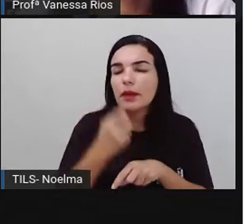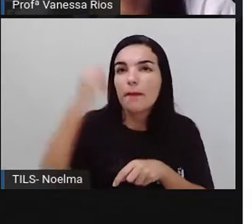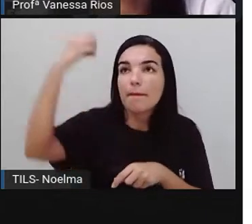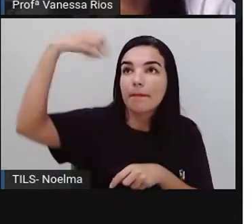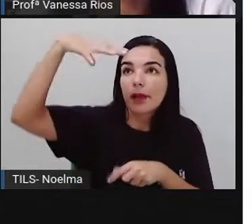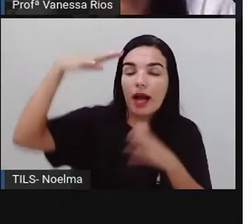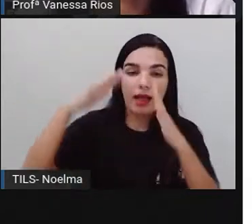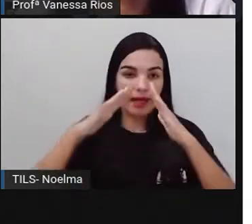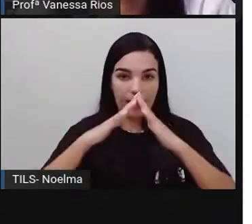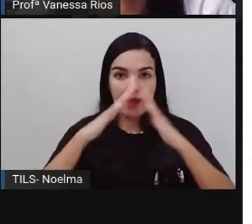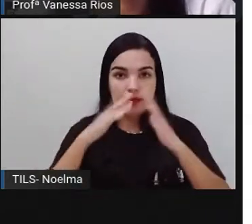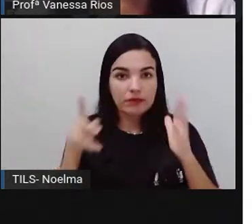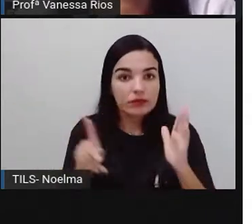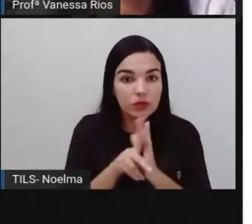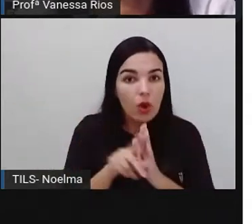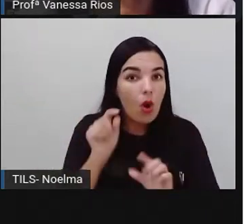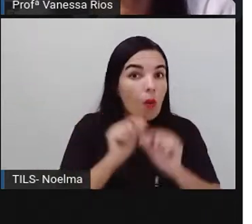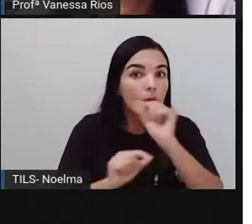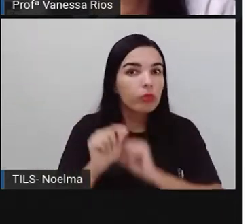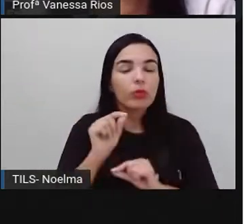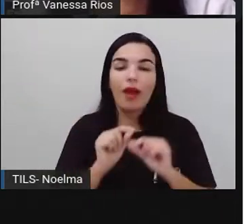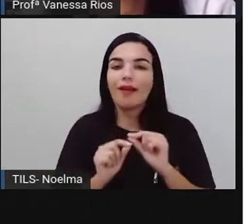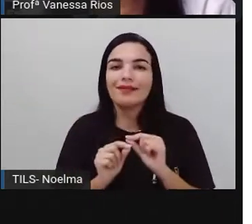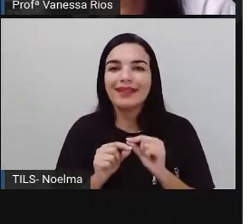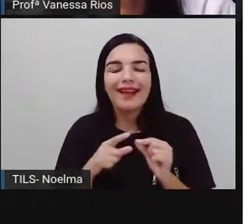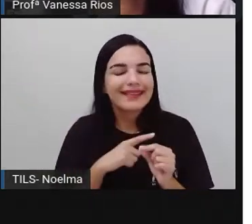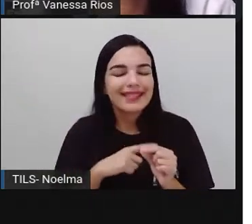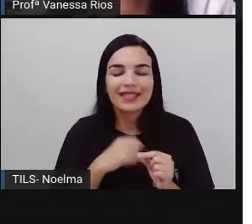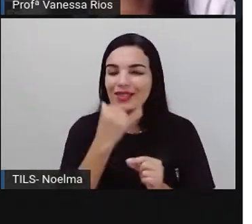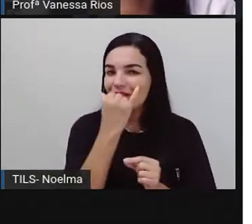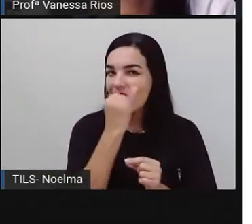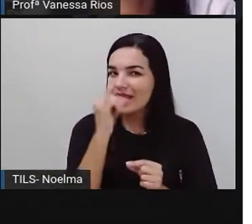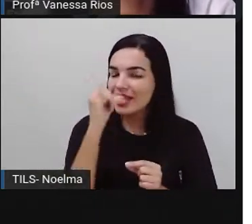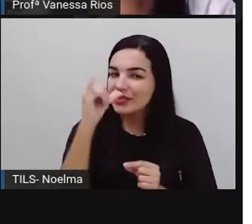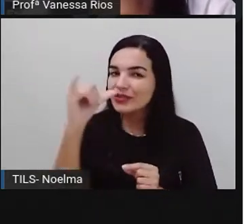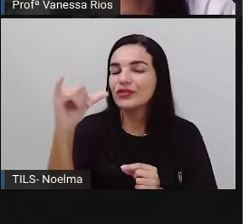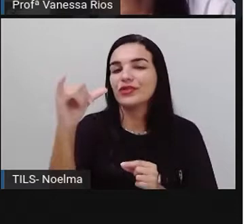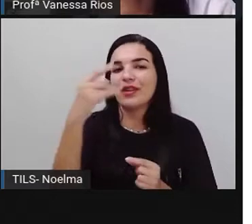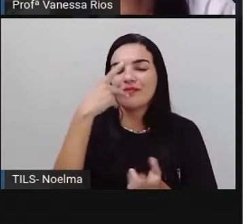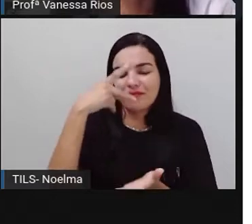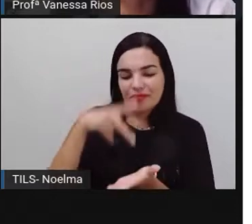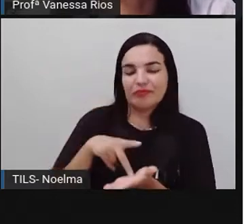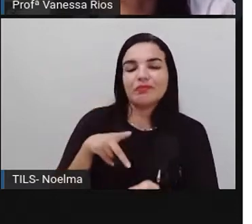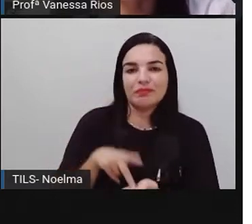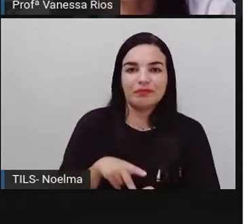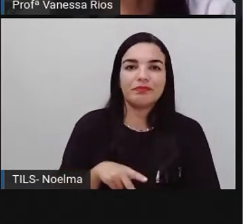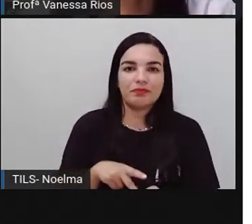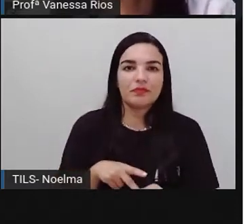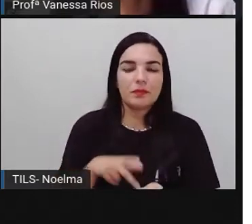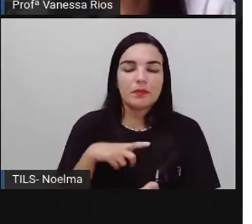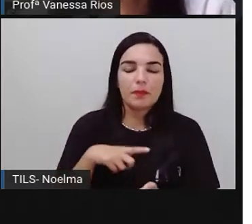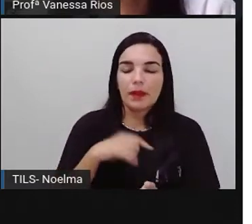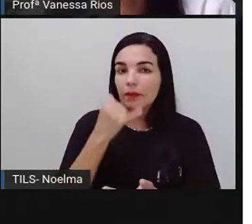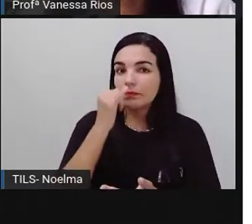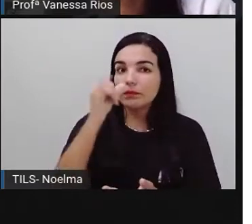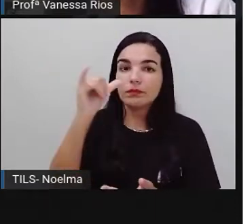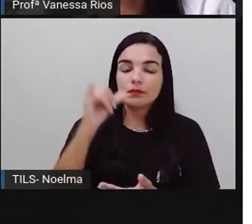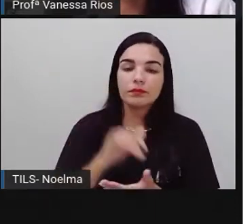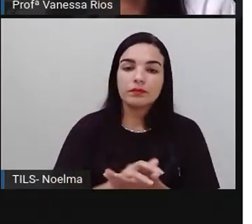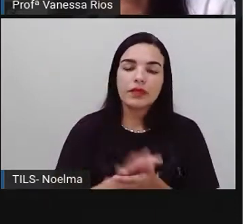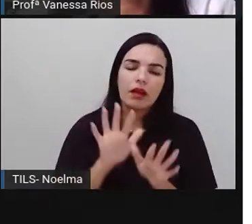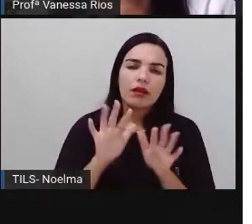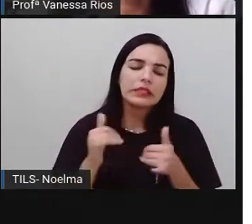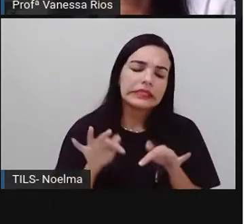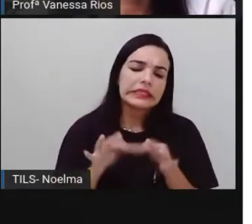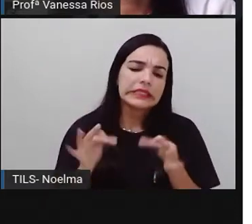são acesas, né? Elas se acendem utilizando a energia elétrica. E aí é muito simples,